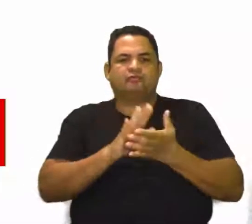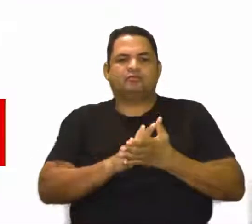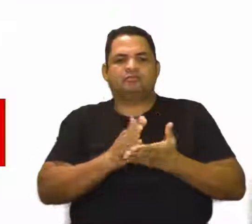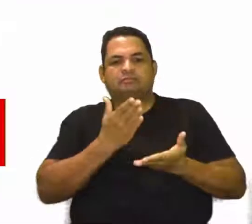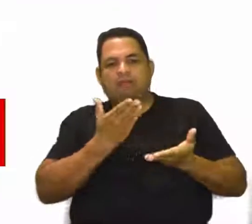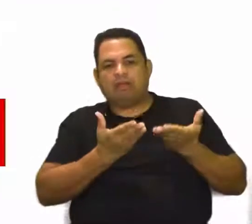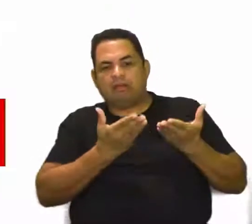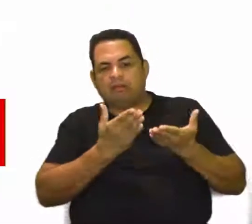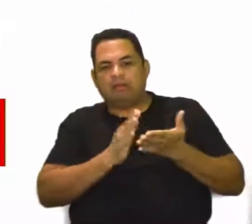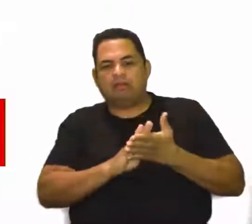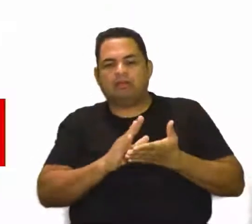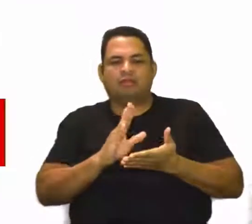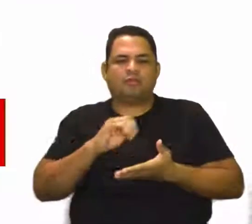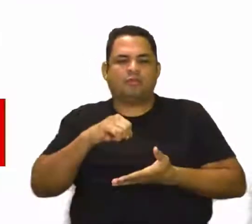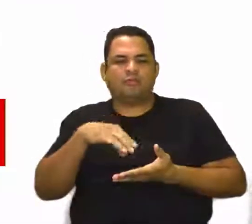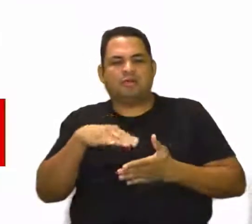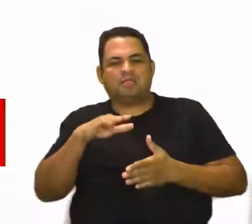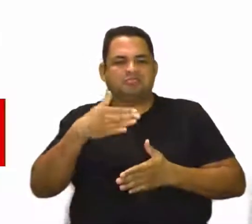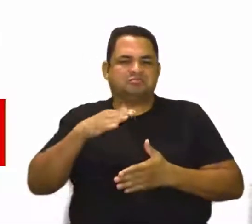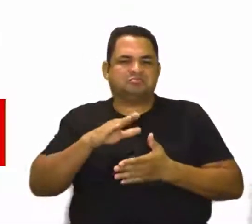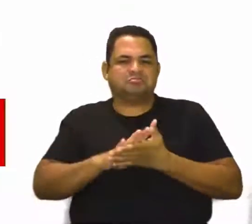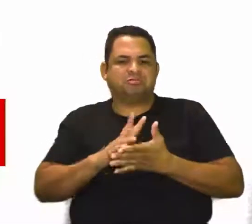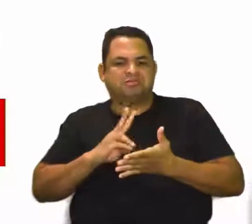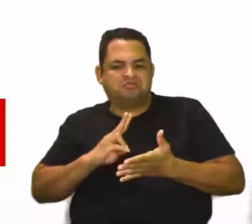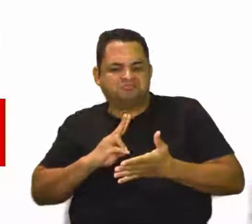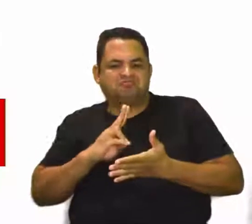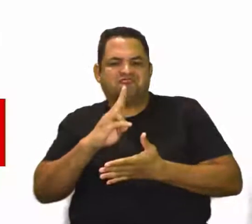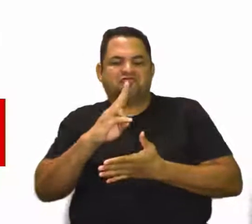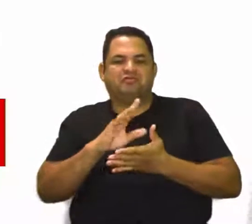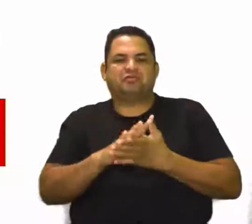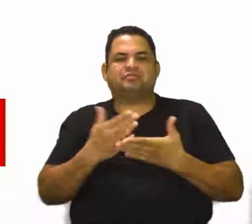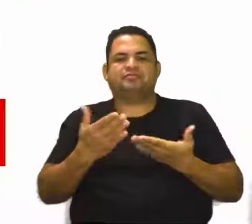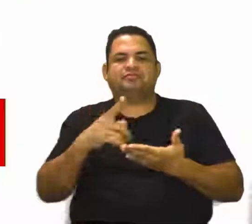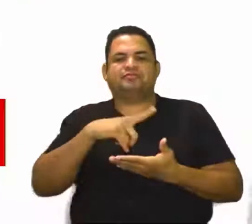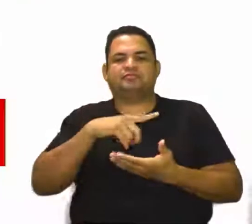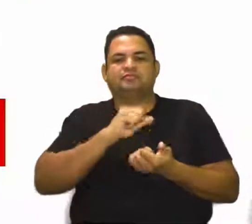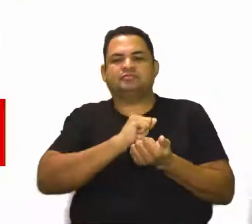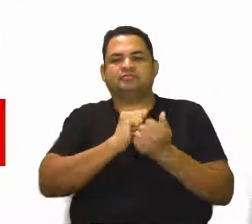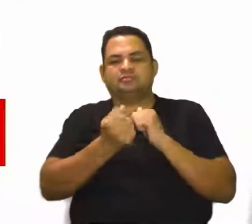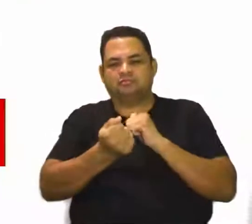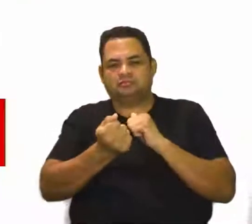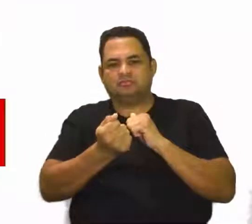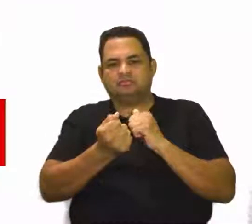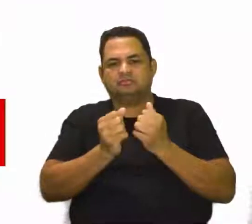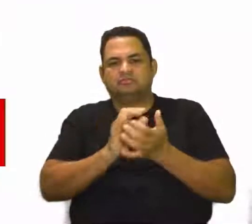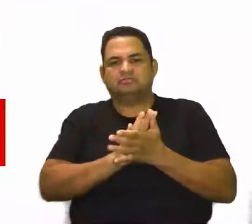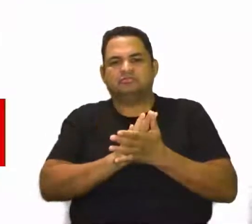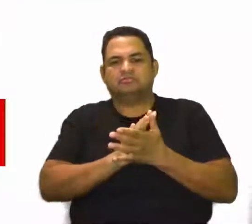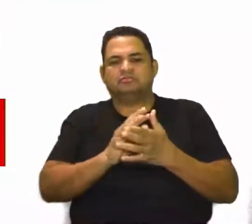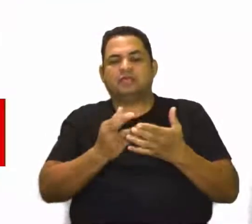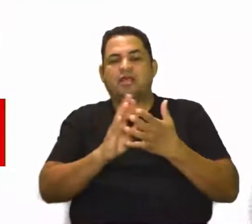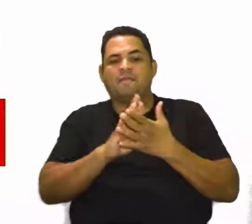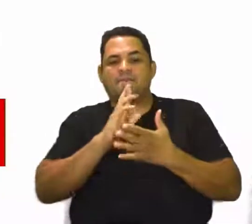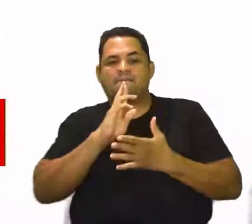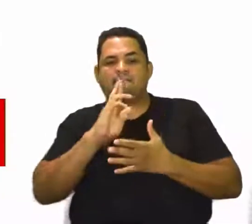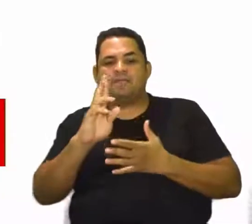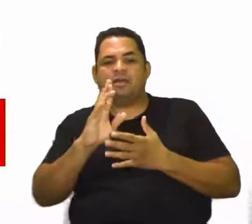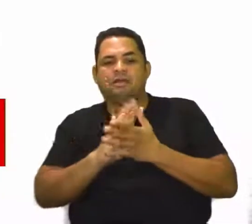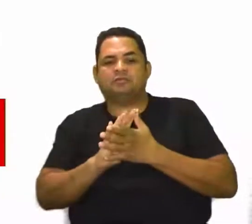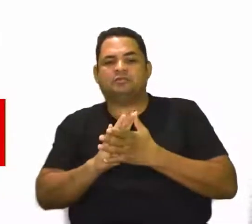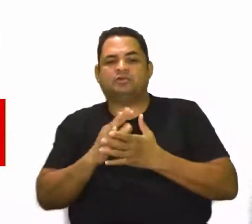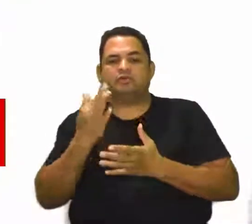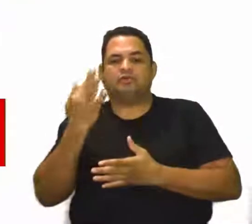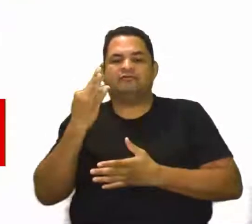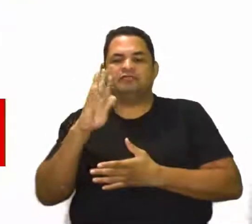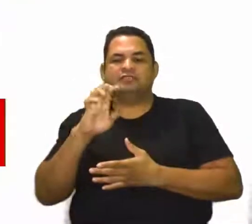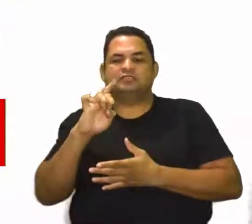leve, moderada ou vigorosa, a gente vai ter aí uma adaptação, uma resposta fisiológica.